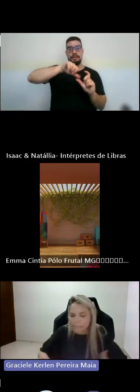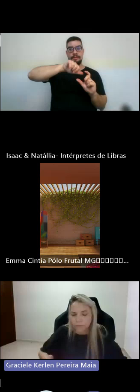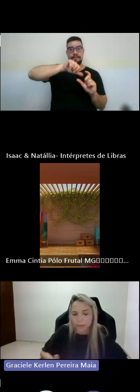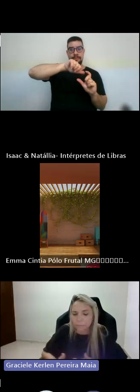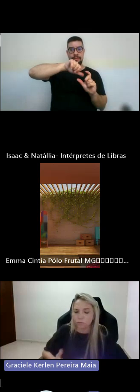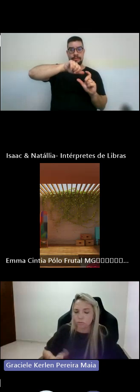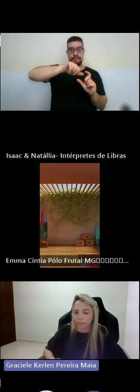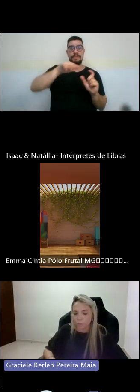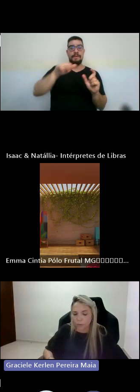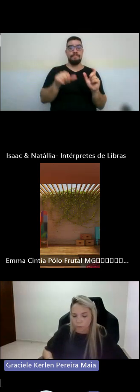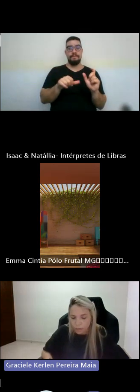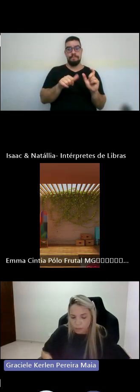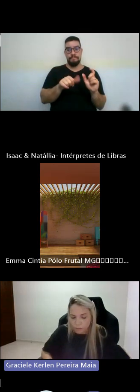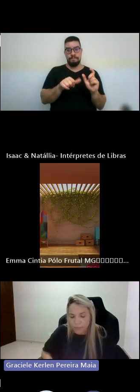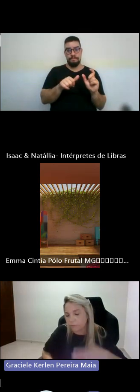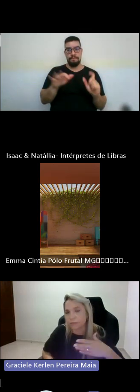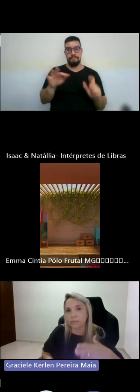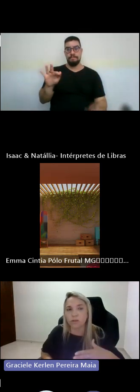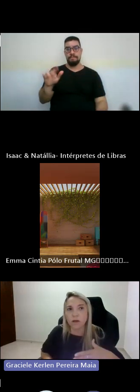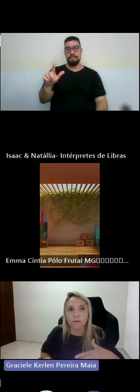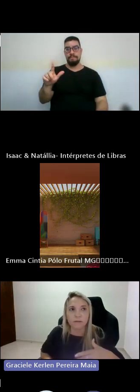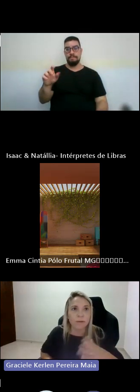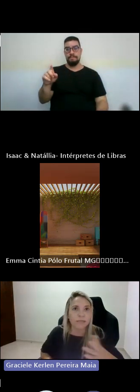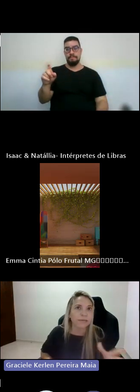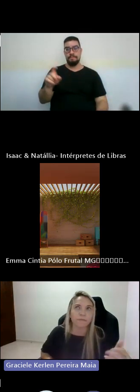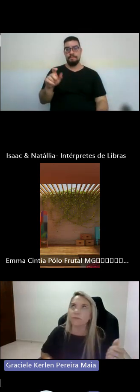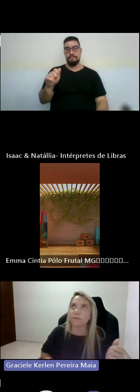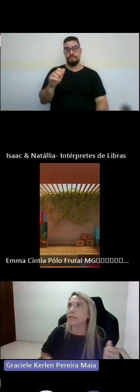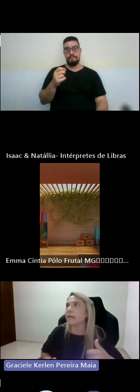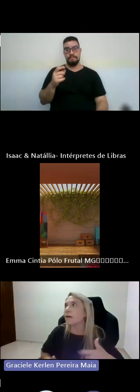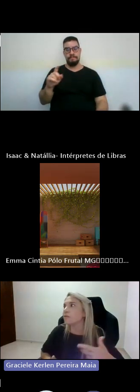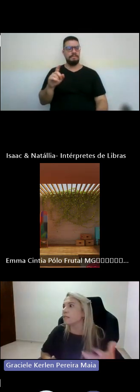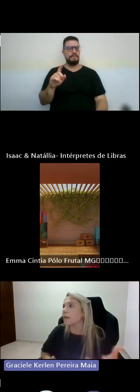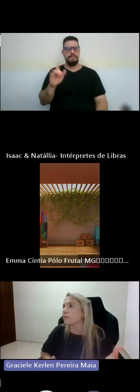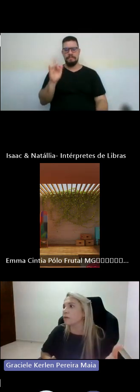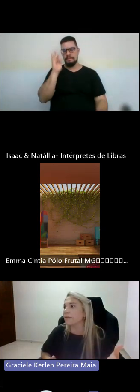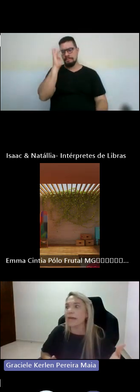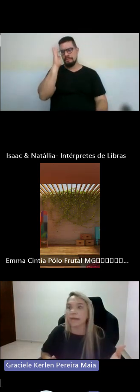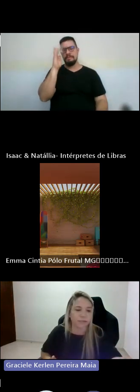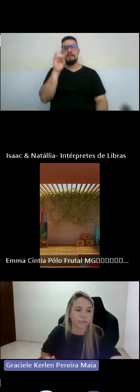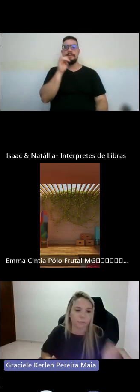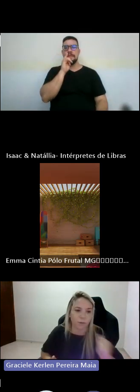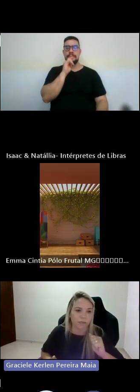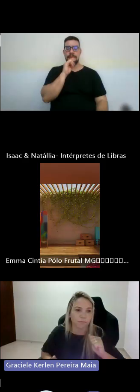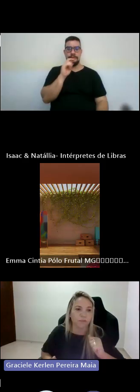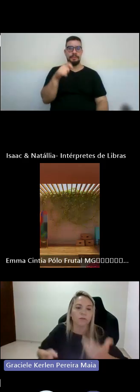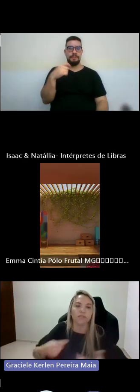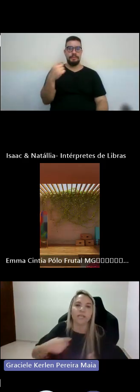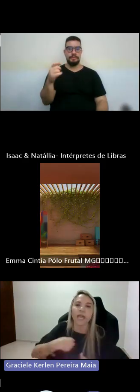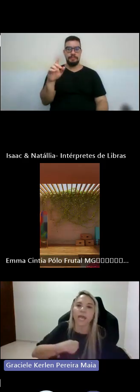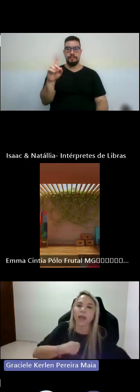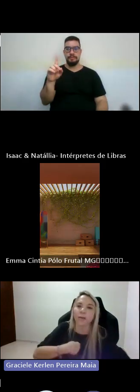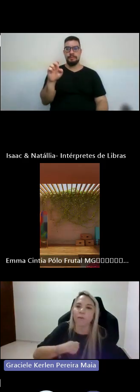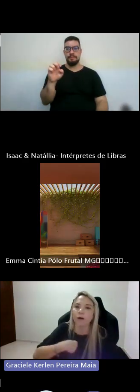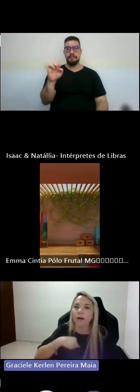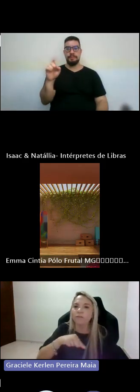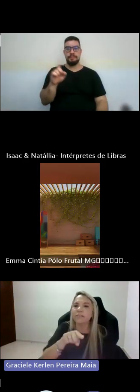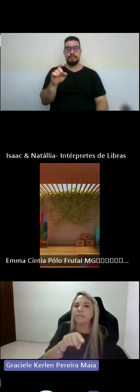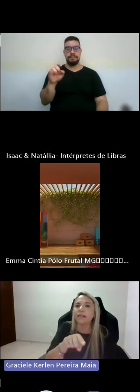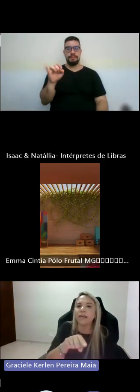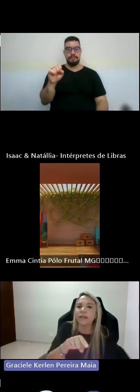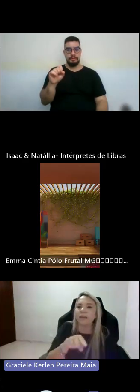a flexão, que é muito tranquilo, né? Eu vou só dar um exemplo para vocês. O sinal deixis, por exemplo, o sinal de